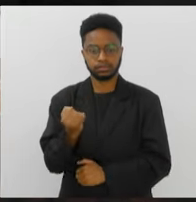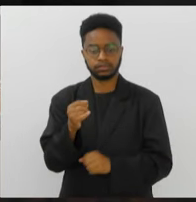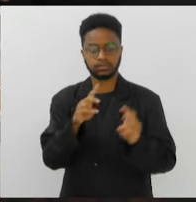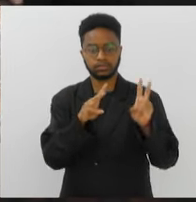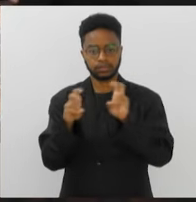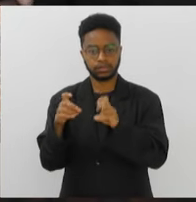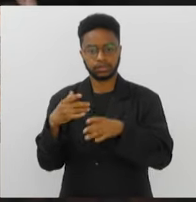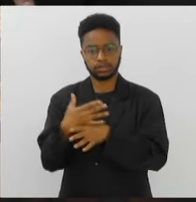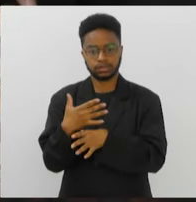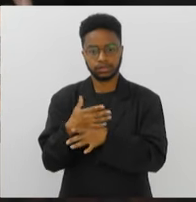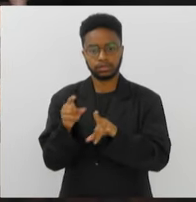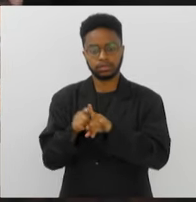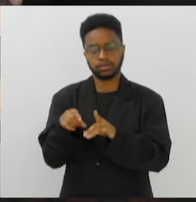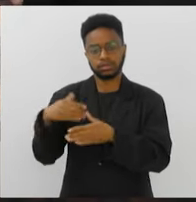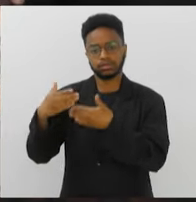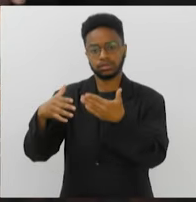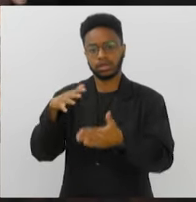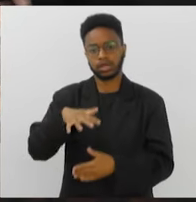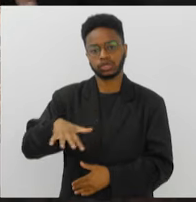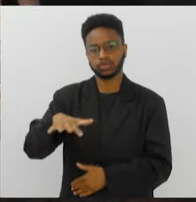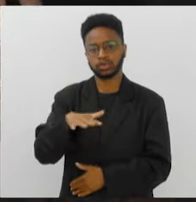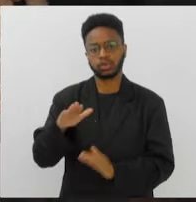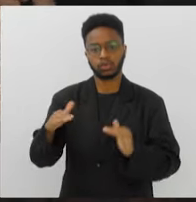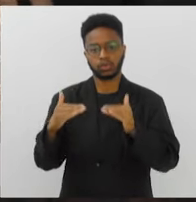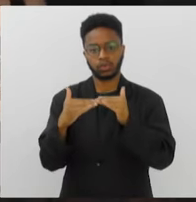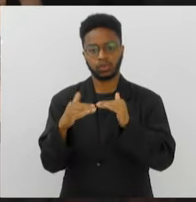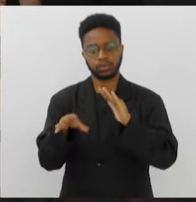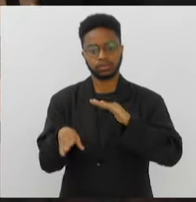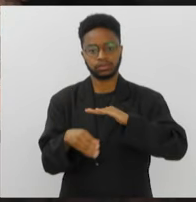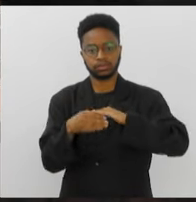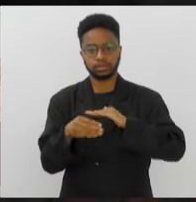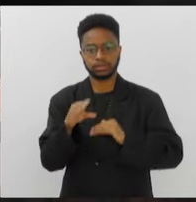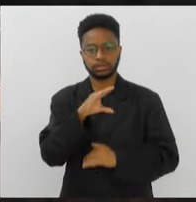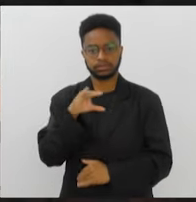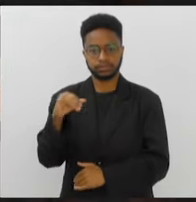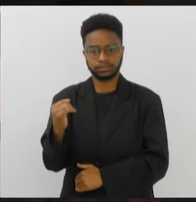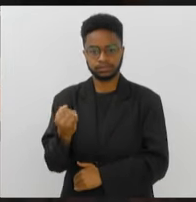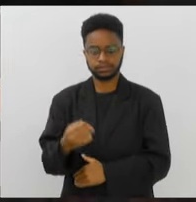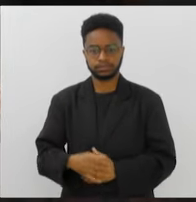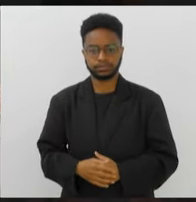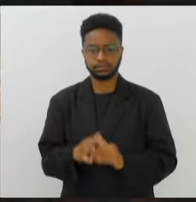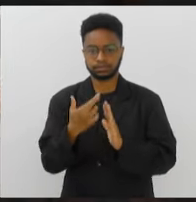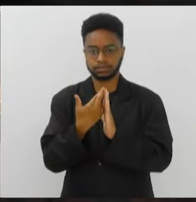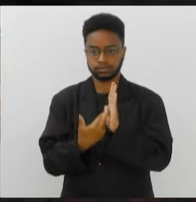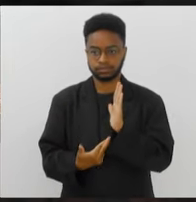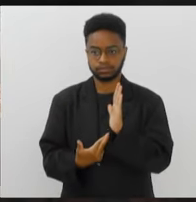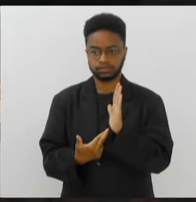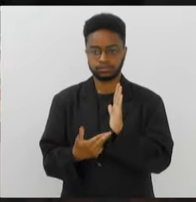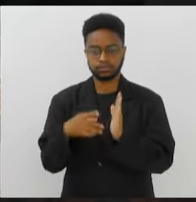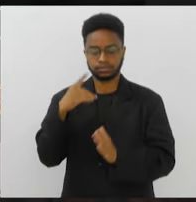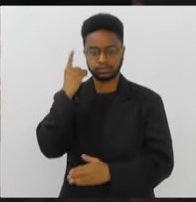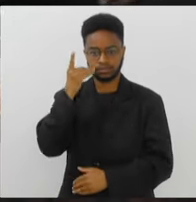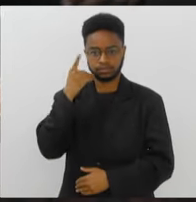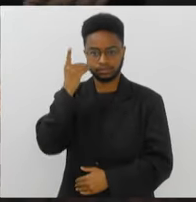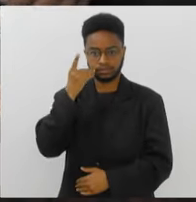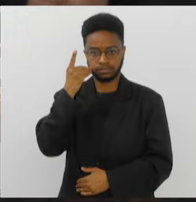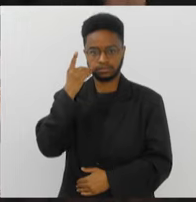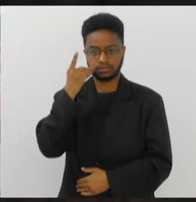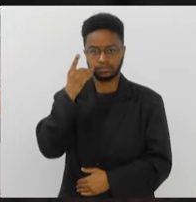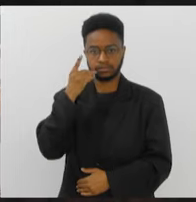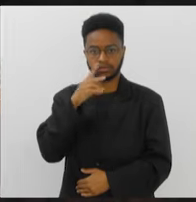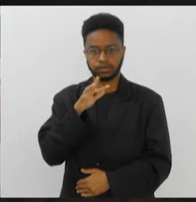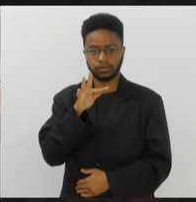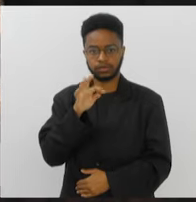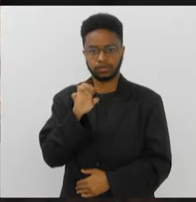municipais de desenvolvimento regional favorável com as emendas da CCJ. Relatores, deputados